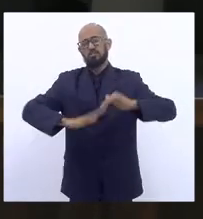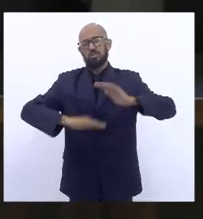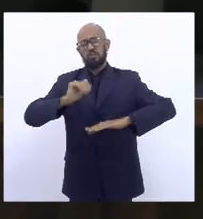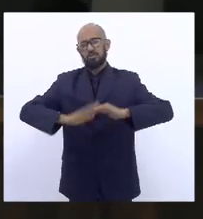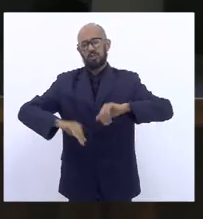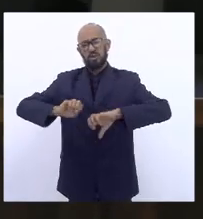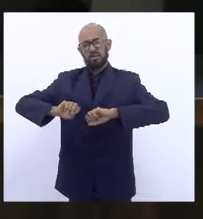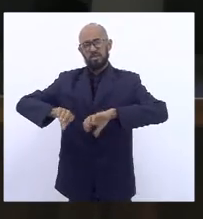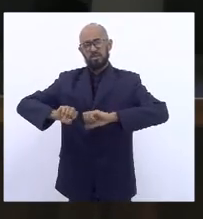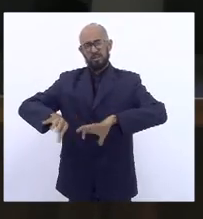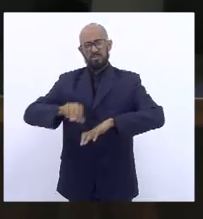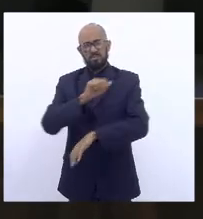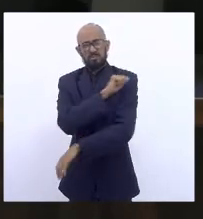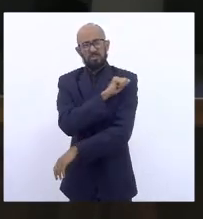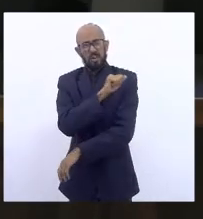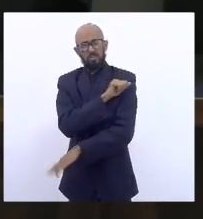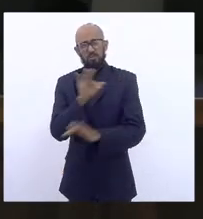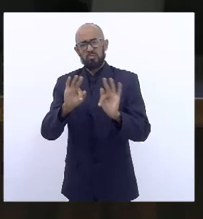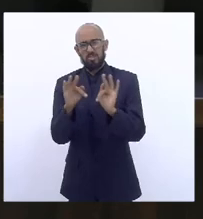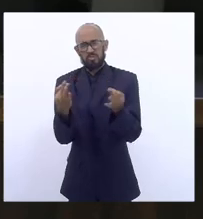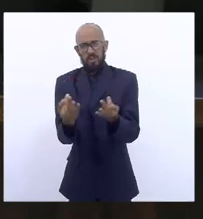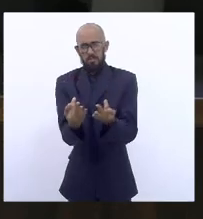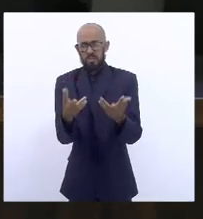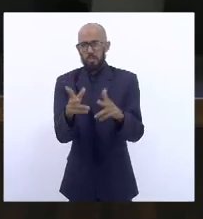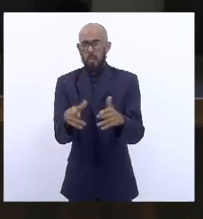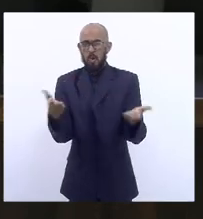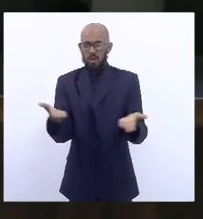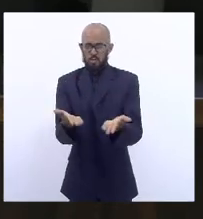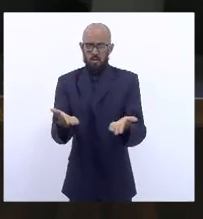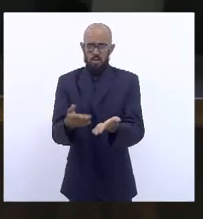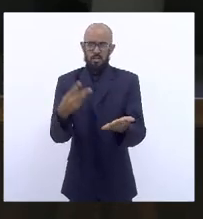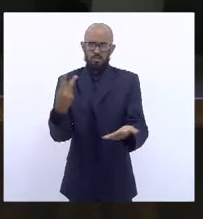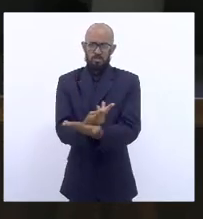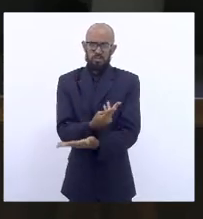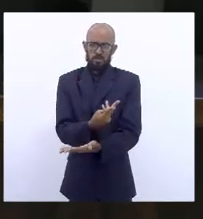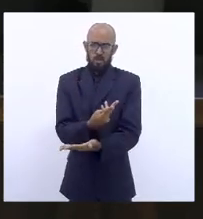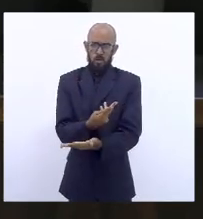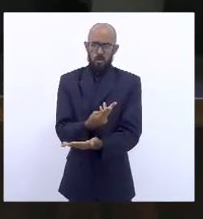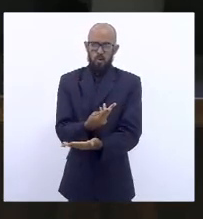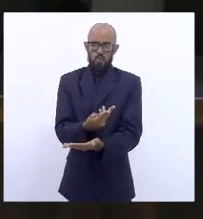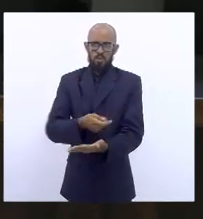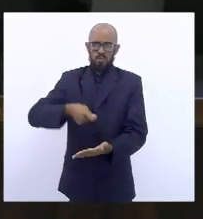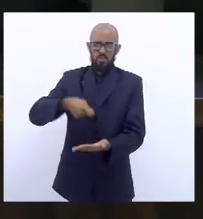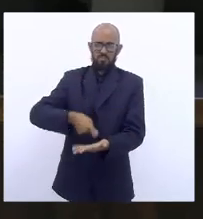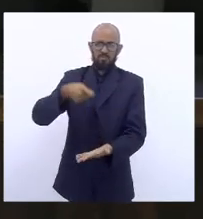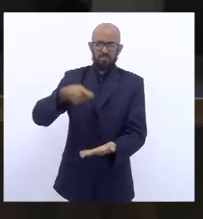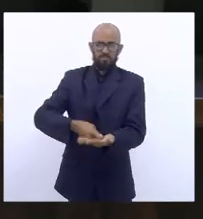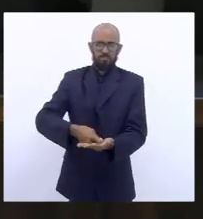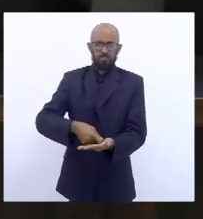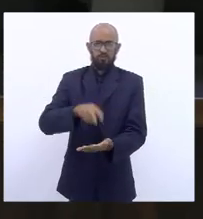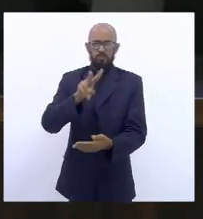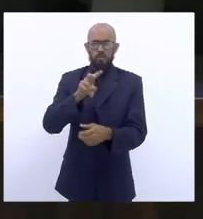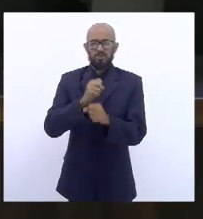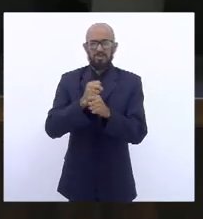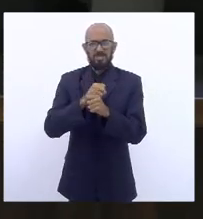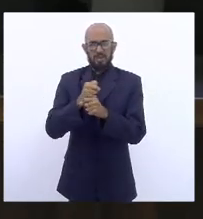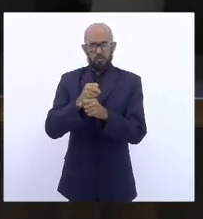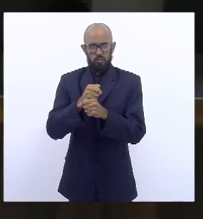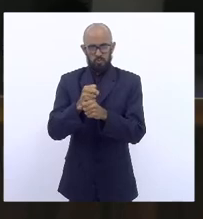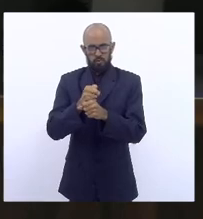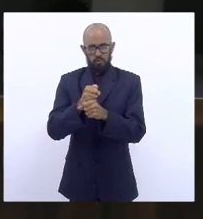educação, os estudantes, as famílias, como essa, que impôs 2 anos